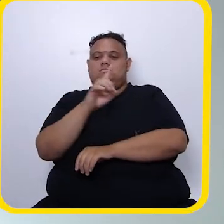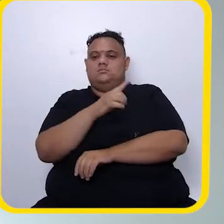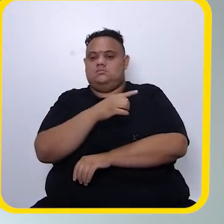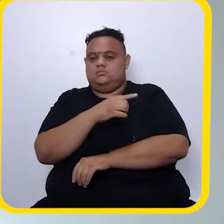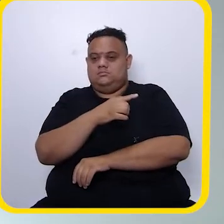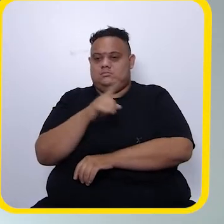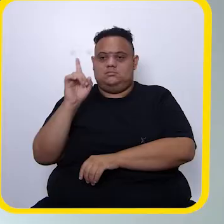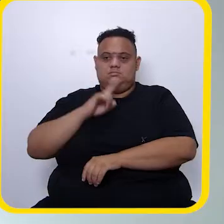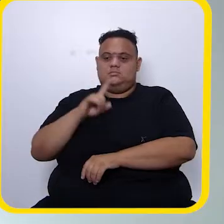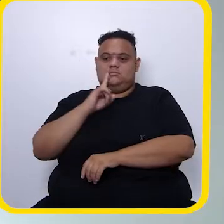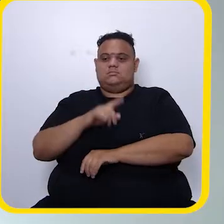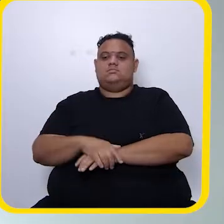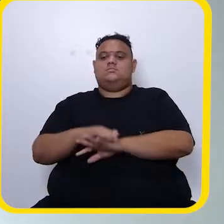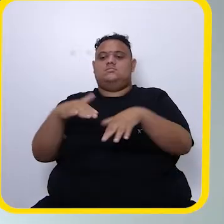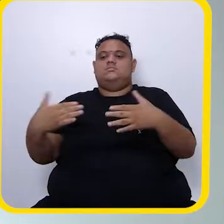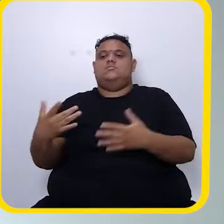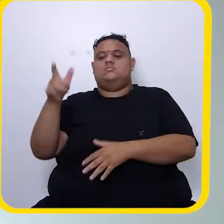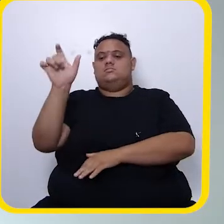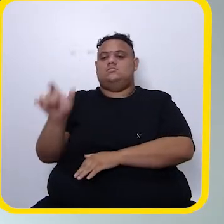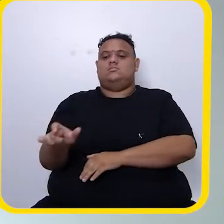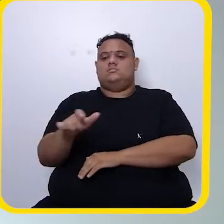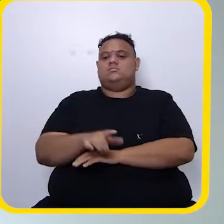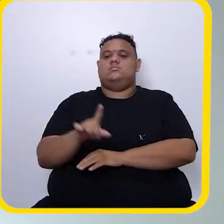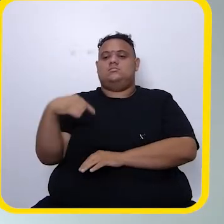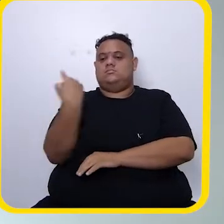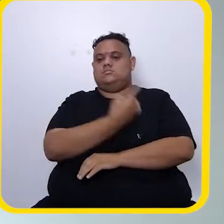Estados Unidos. Então, aqui